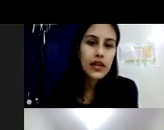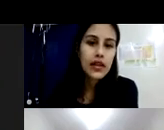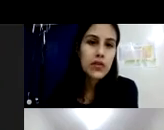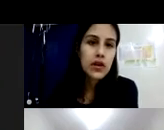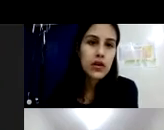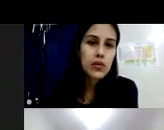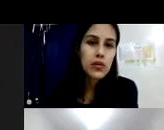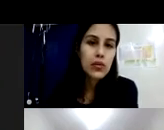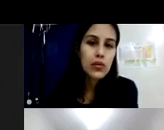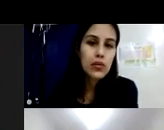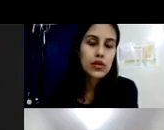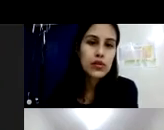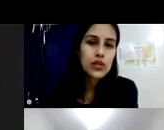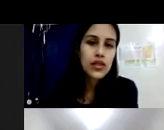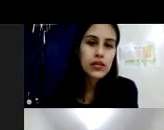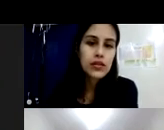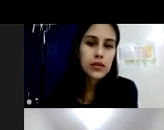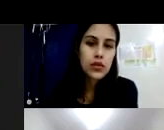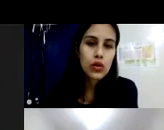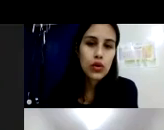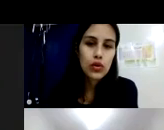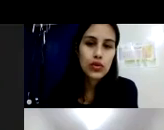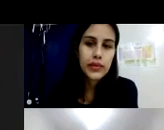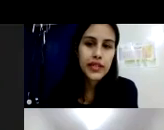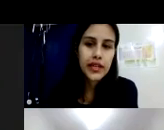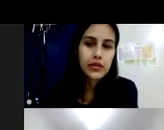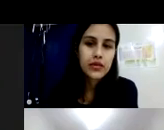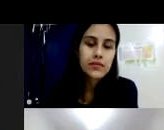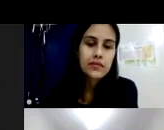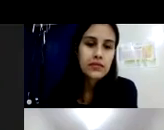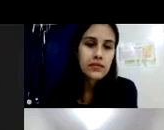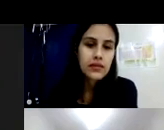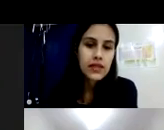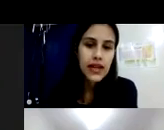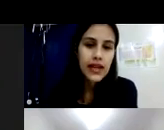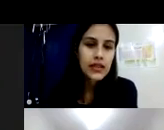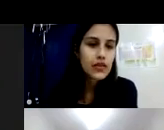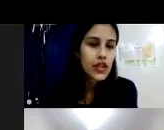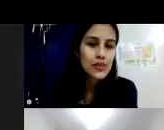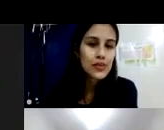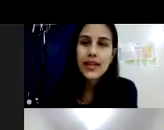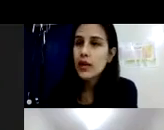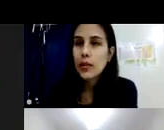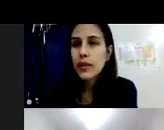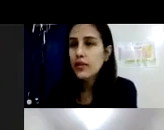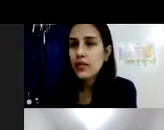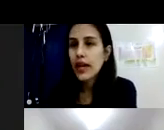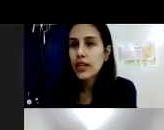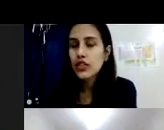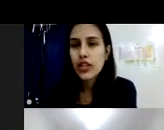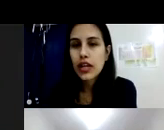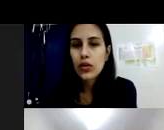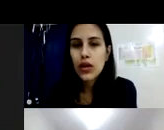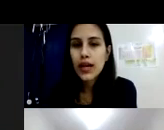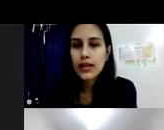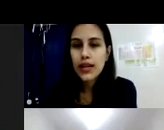Eu tenho um outro modelo que a pessoa colocou no banheiro, tá? Então, gente, banheiro é o primeiro lugar que a